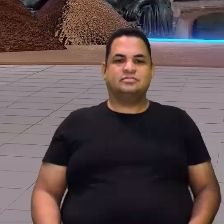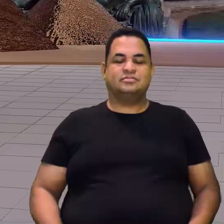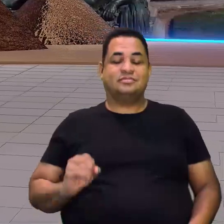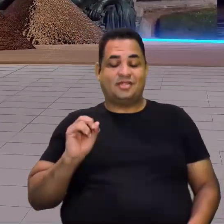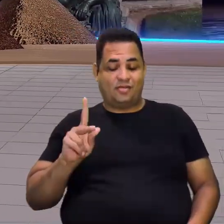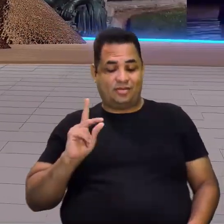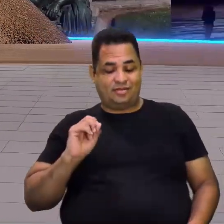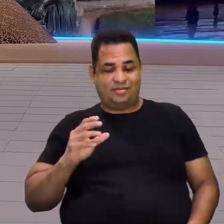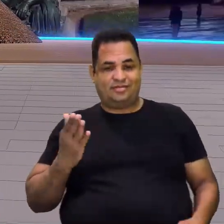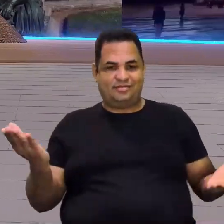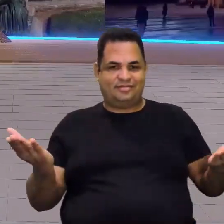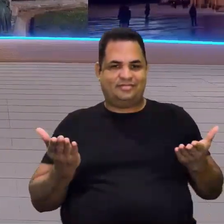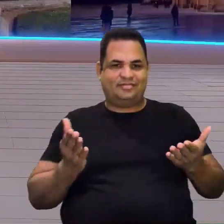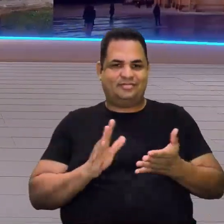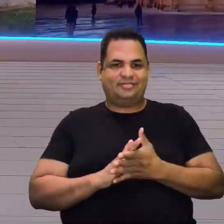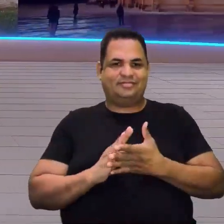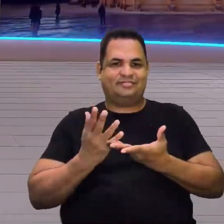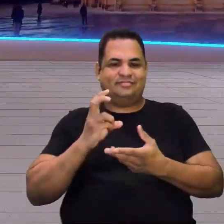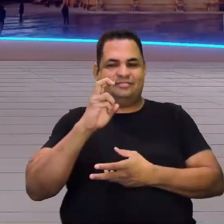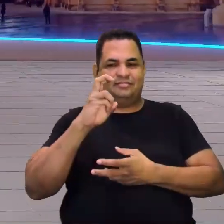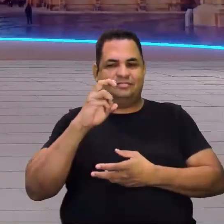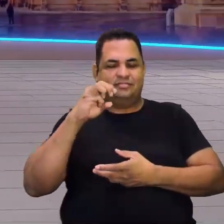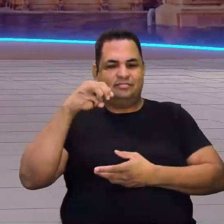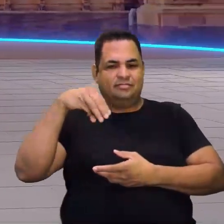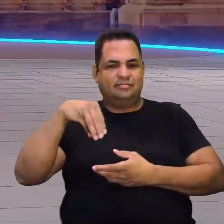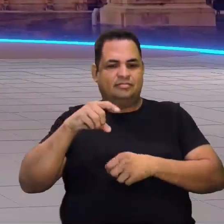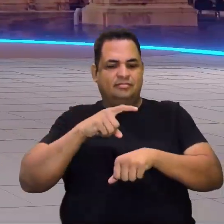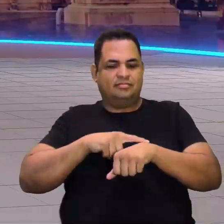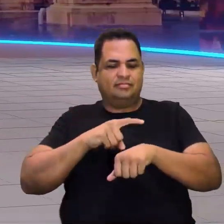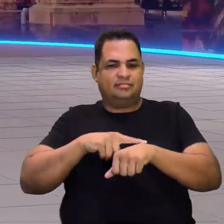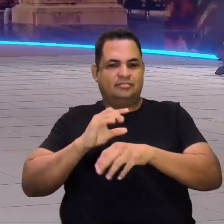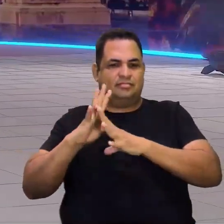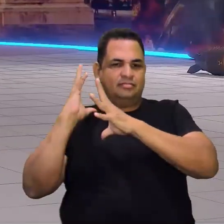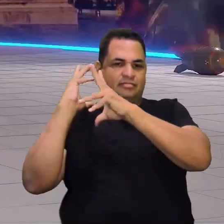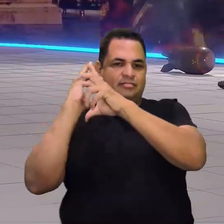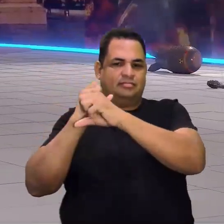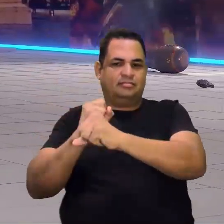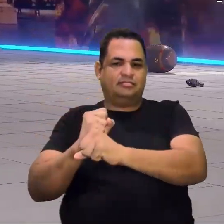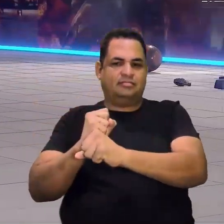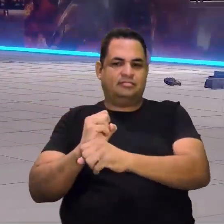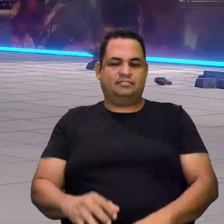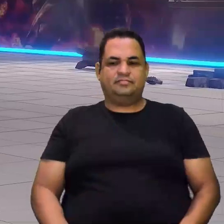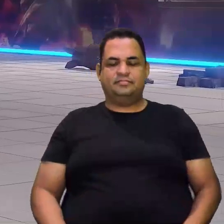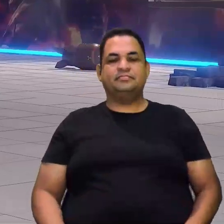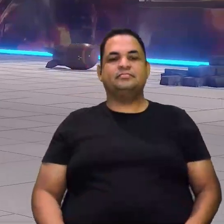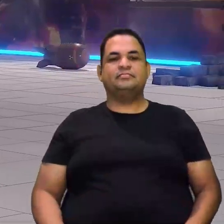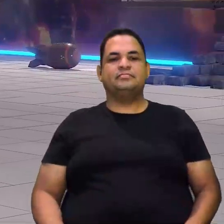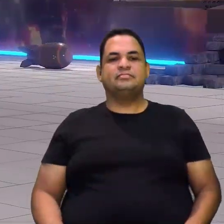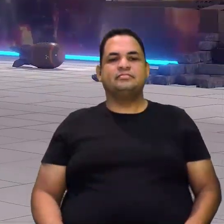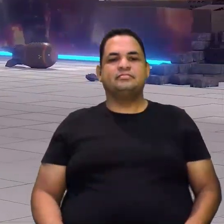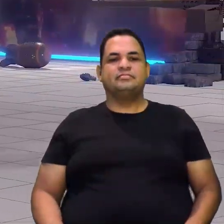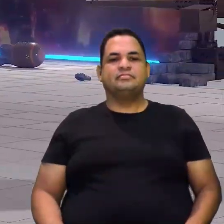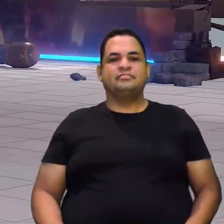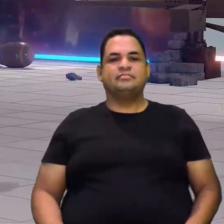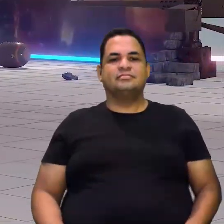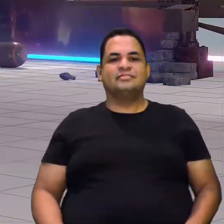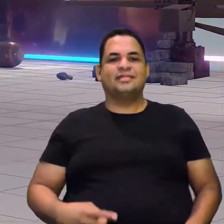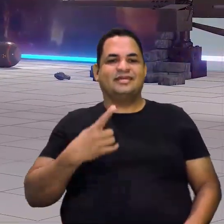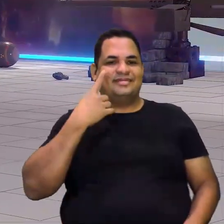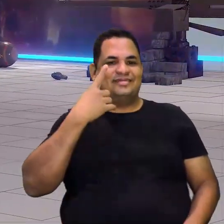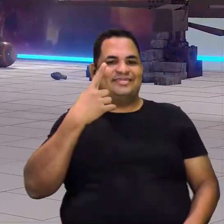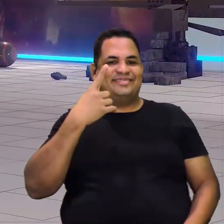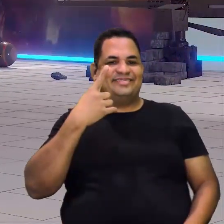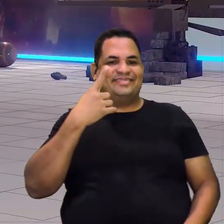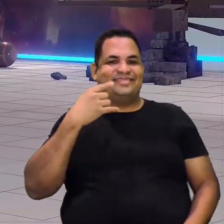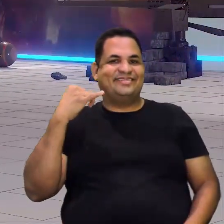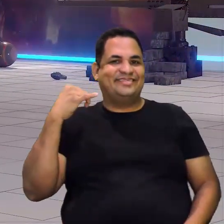Ok, agora vamos para aqueles nossos 5 minutos de revisão. Presta atenção. Rapaz, agora que eu vi que